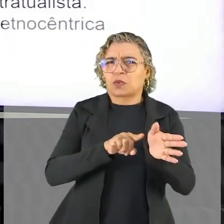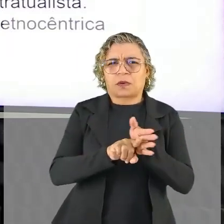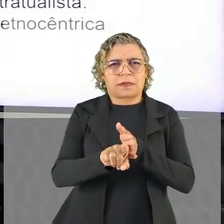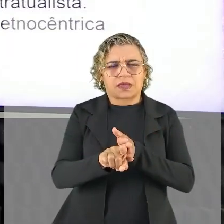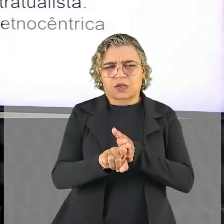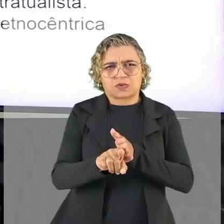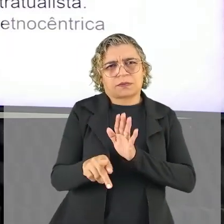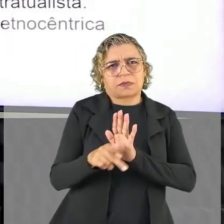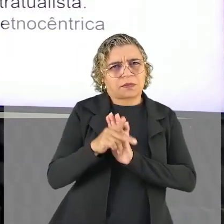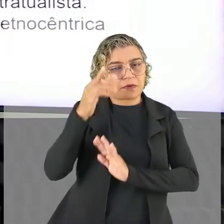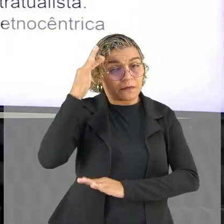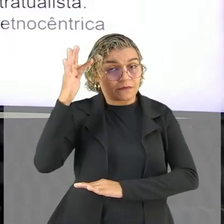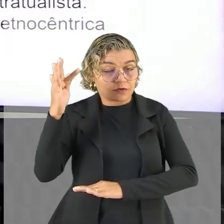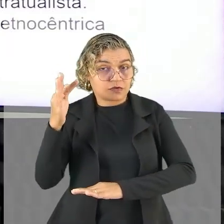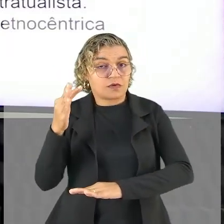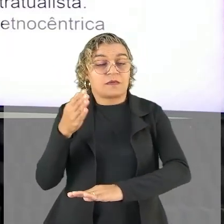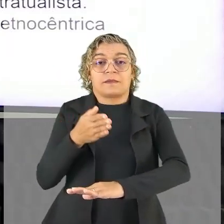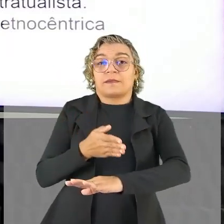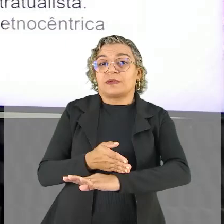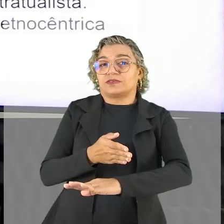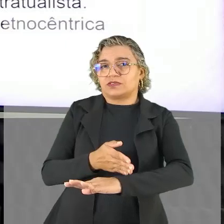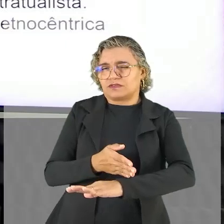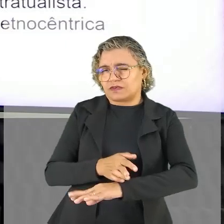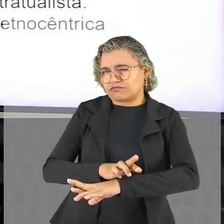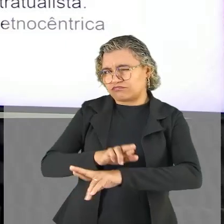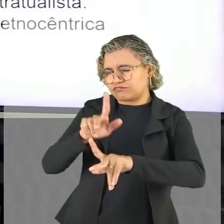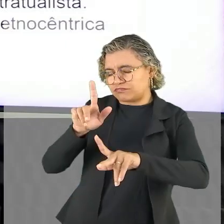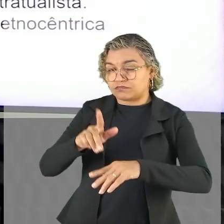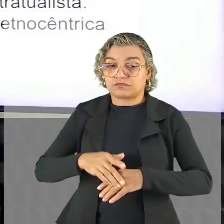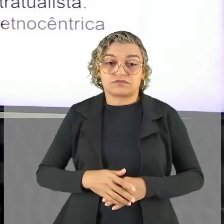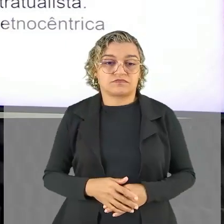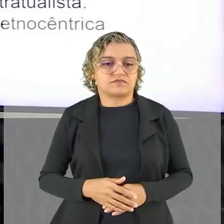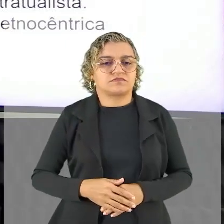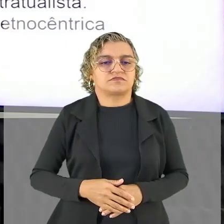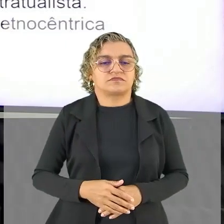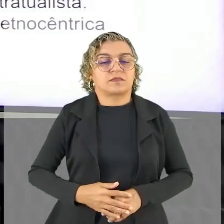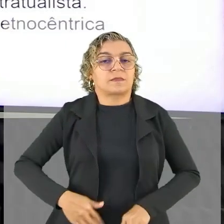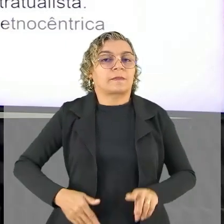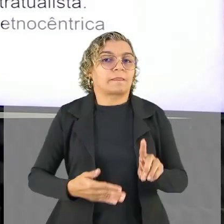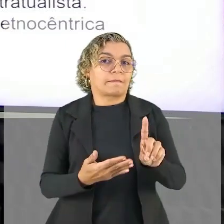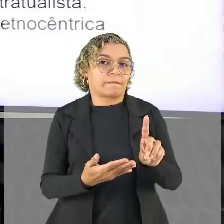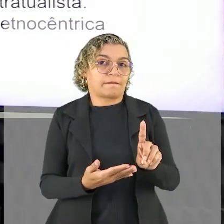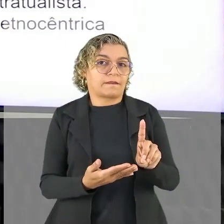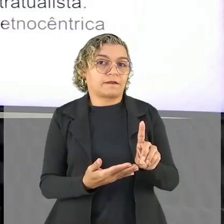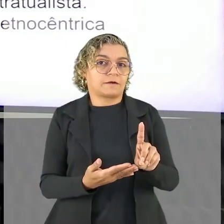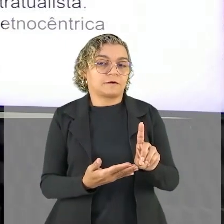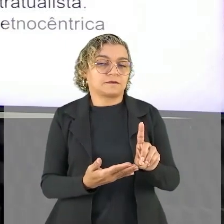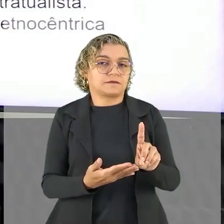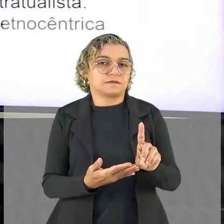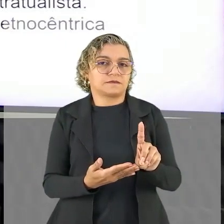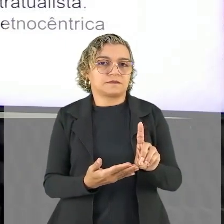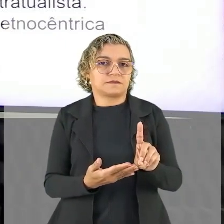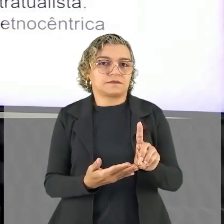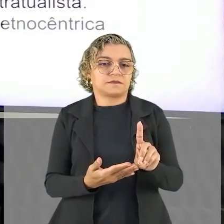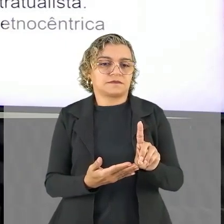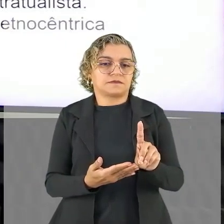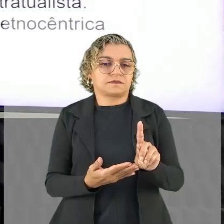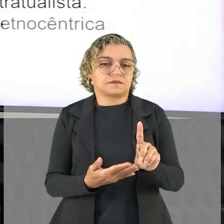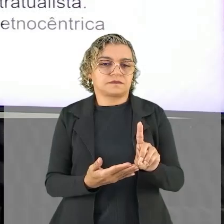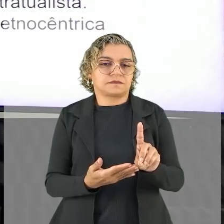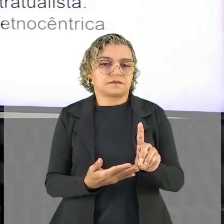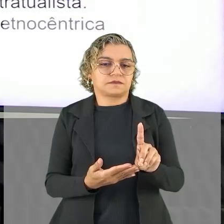da filosofia medieval. Então a gente descarta também a letra C. A letra D diz o seguinte: focado na legitimação contratualista. Bom,